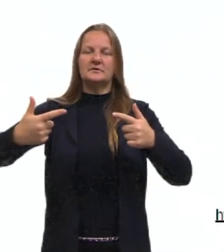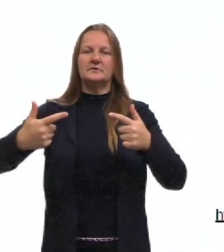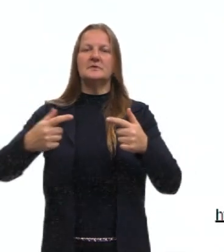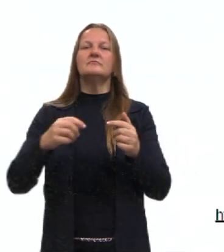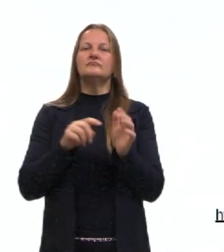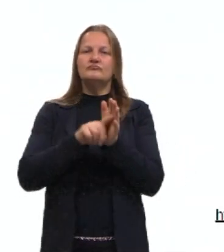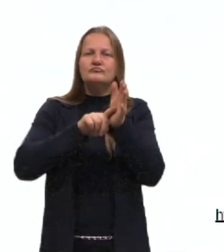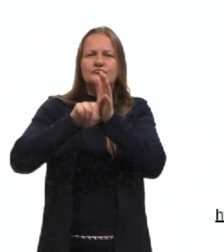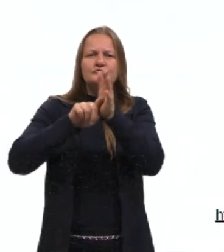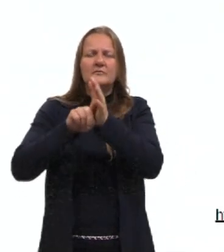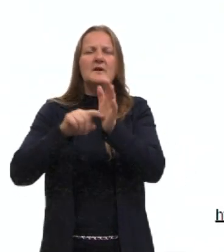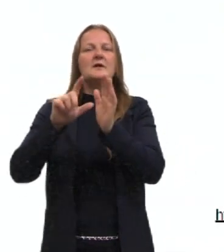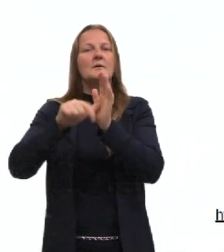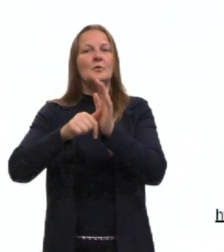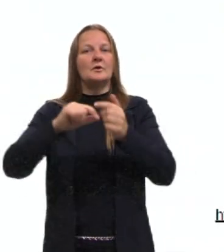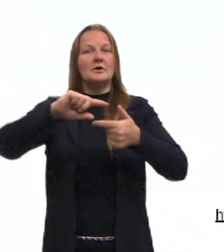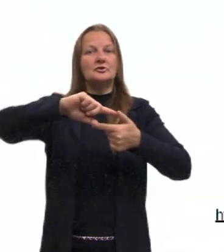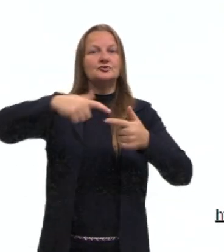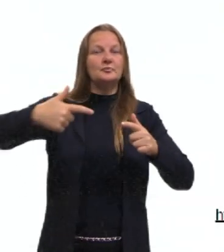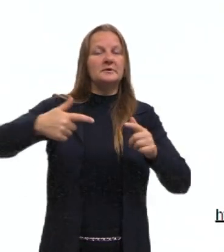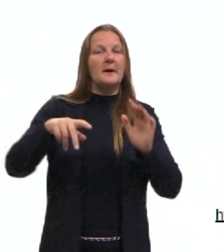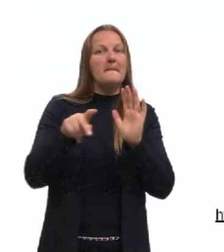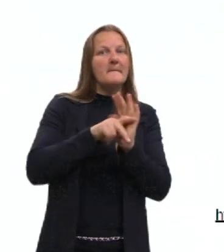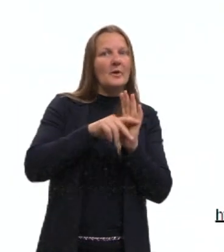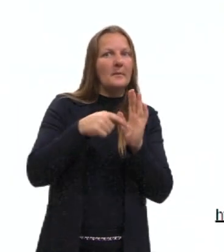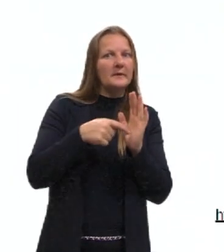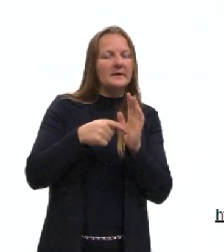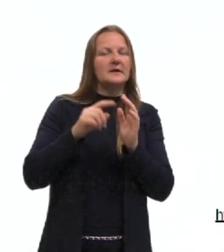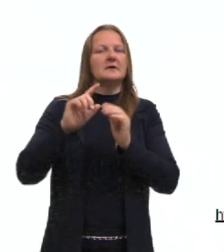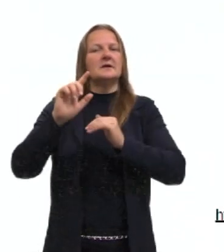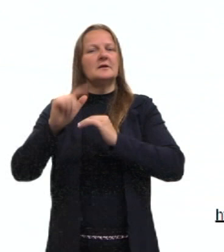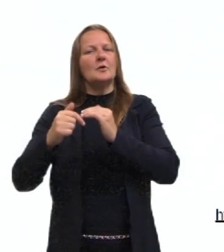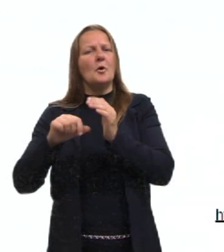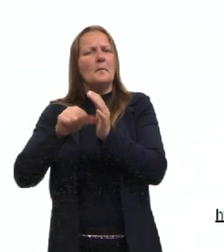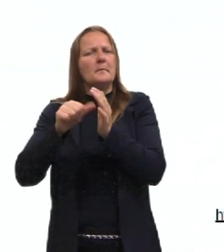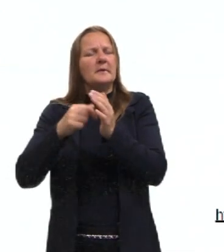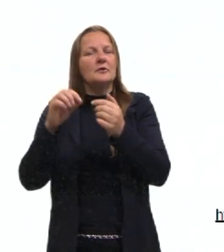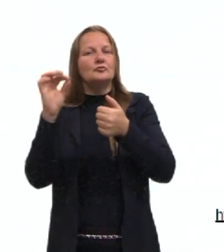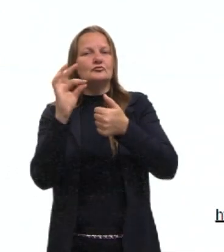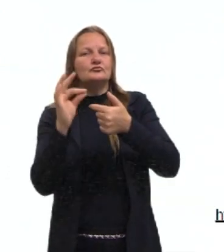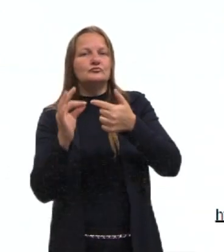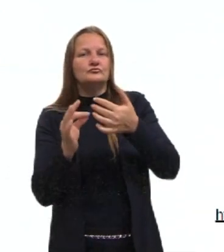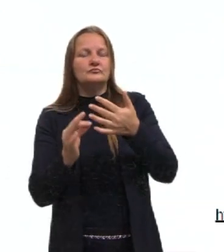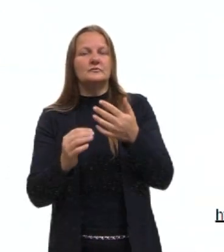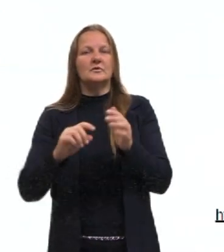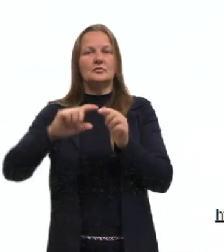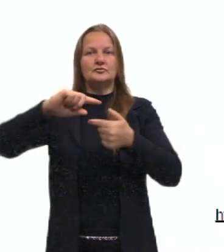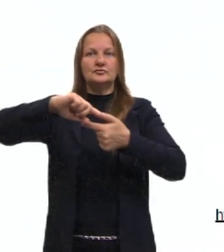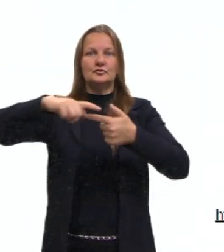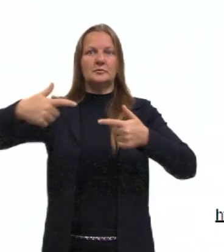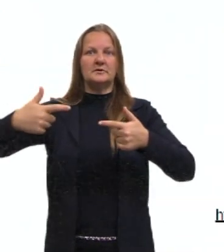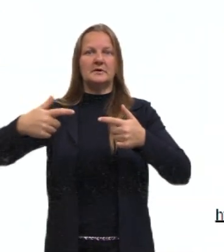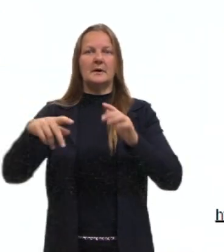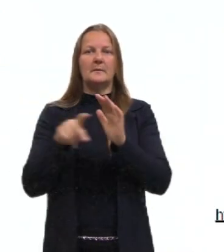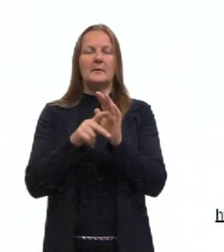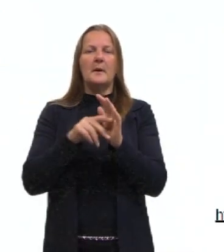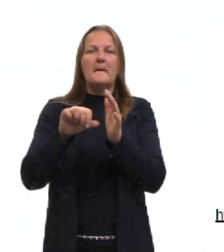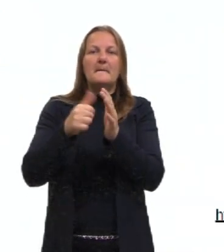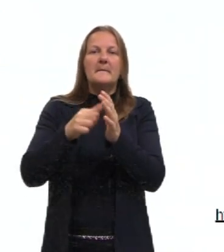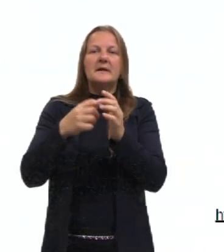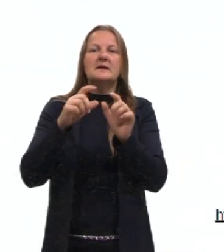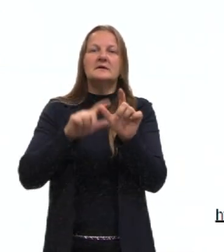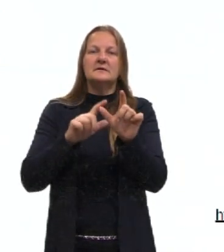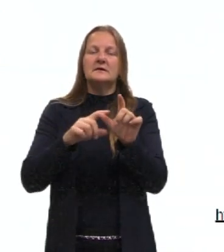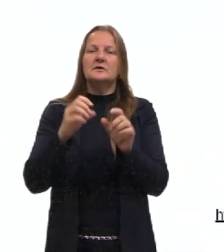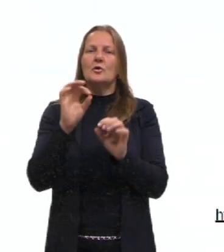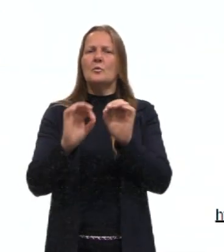muito tempo depois da geometria em si. Enquanto os primeiros elementos da geometria surgiram com as primeiras